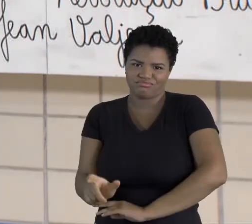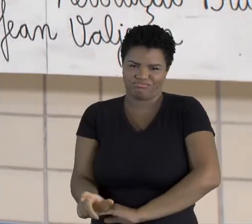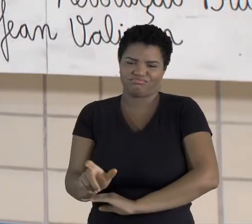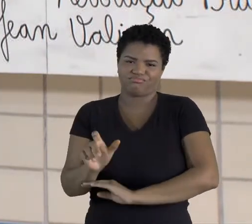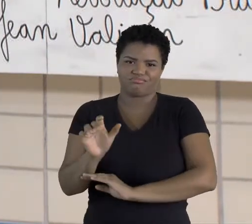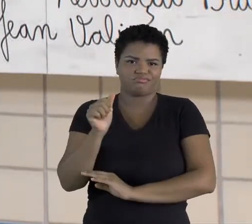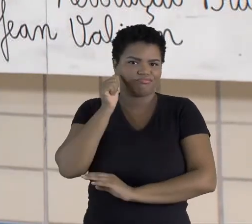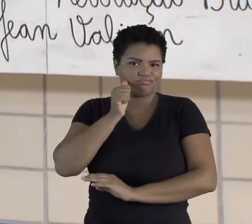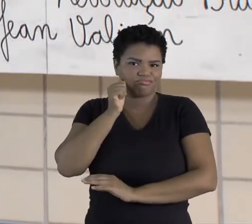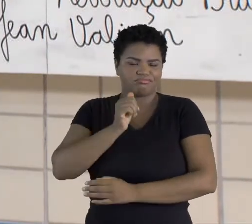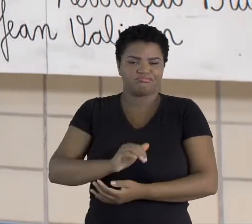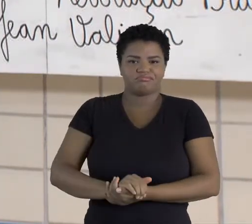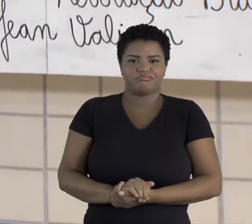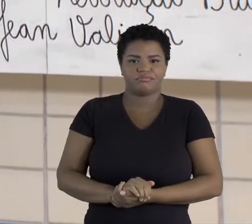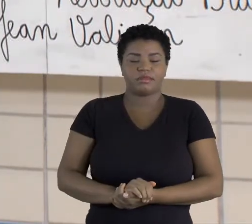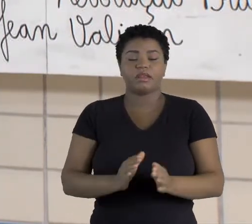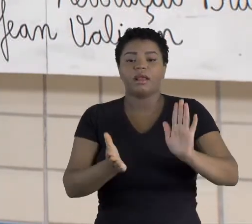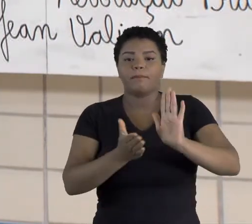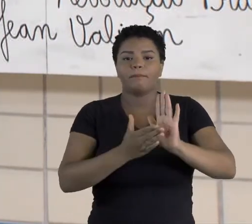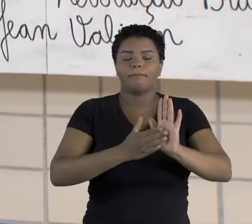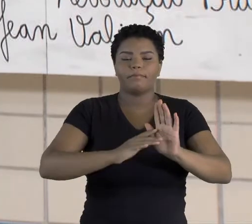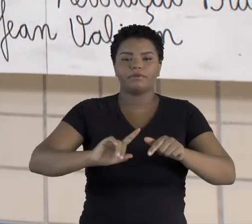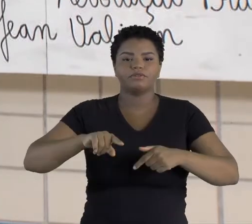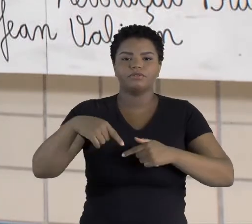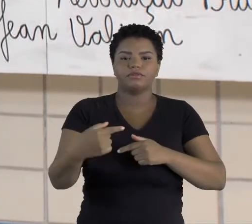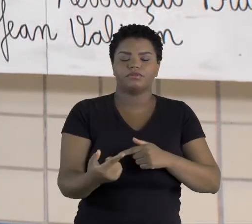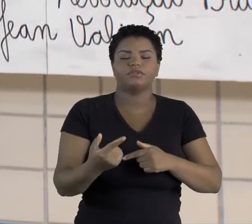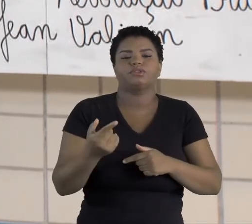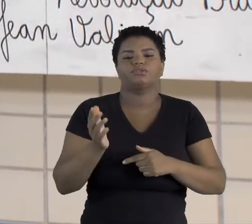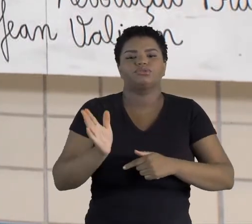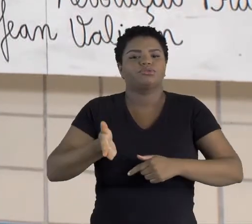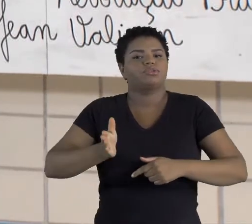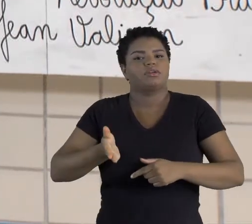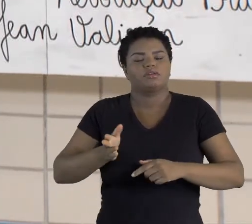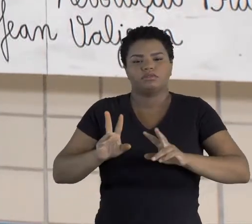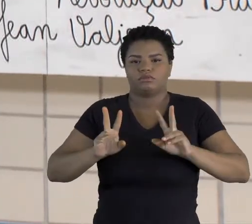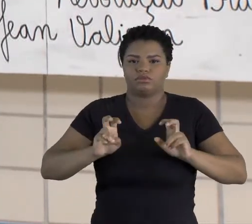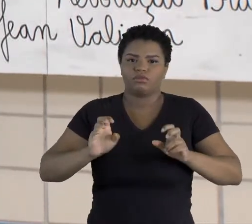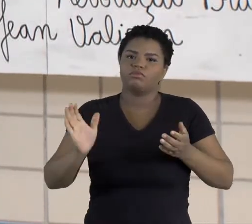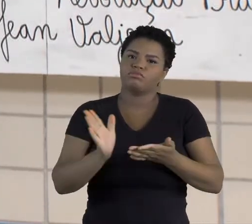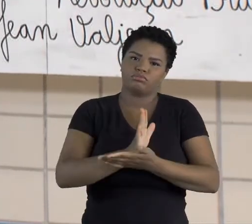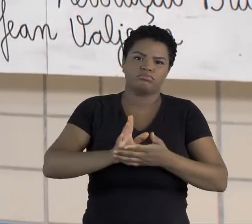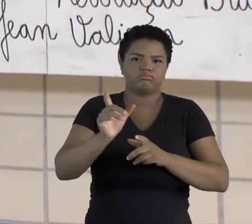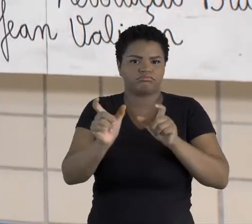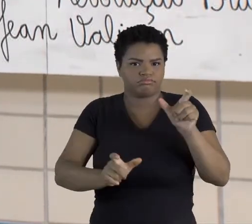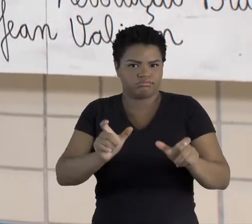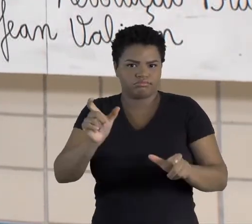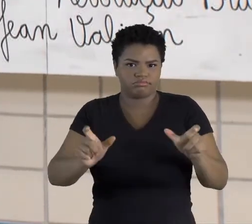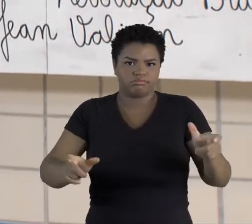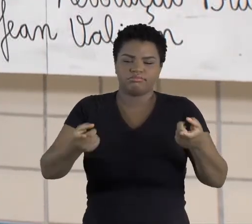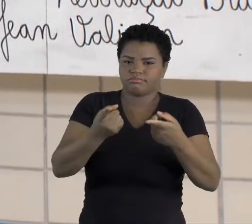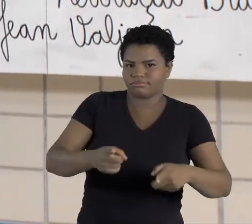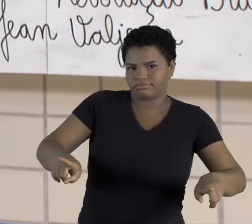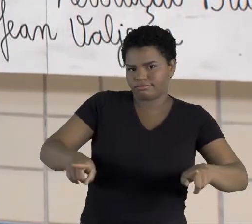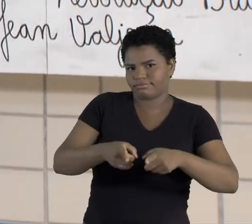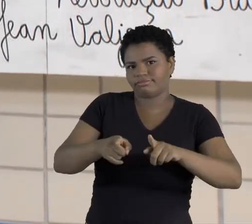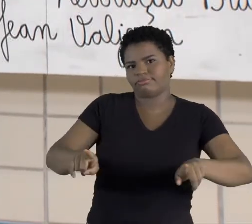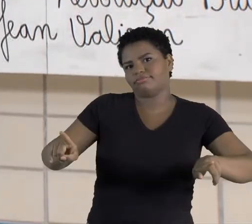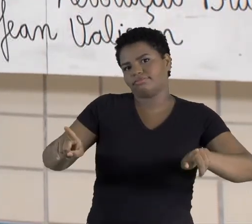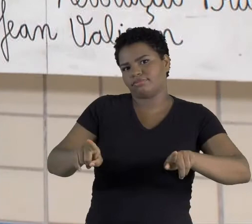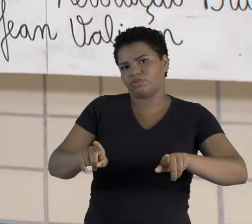a proposta? Depois que a gente viu um pouquinho, né, sobre alguns personagens do musical, esse musical